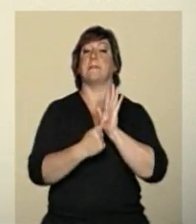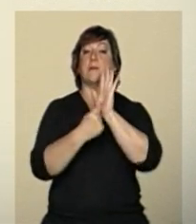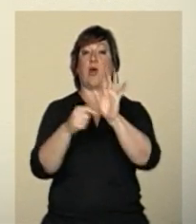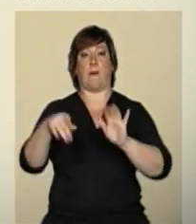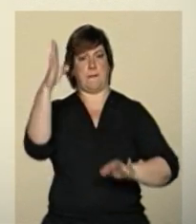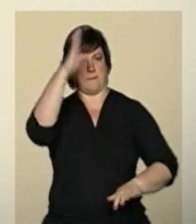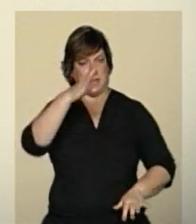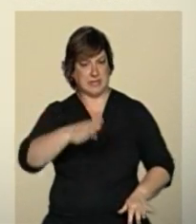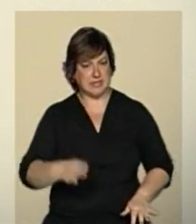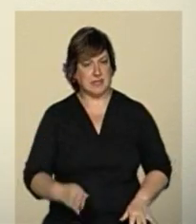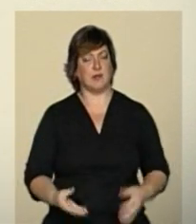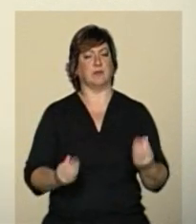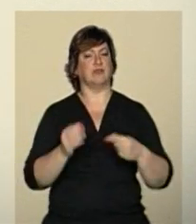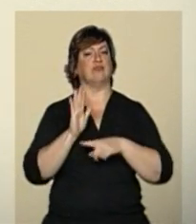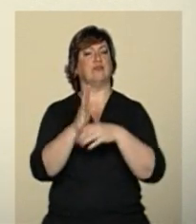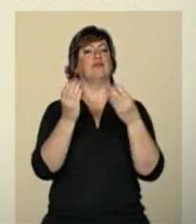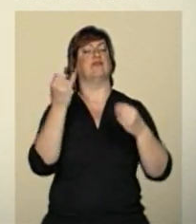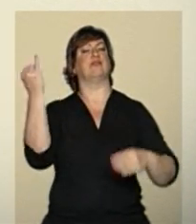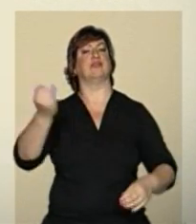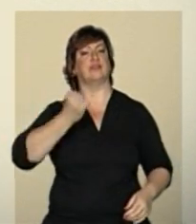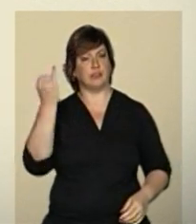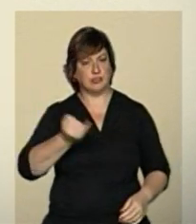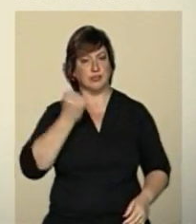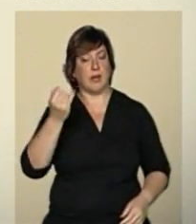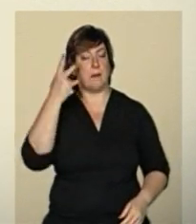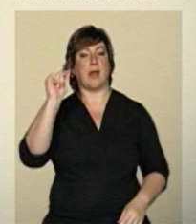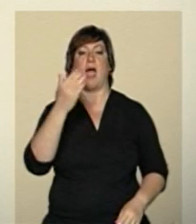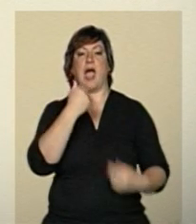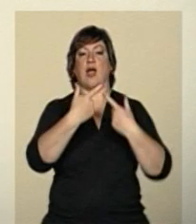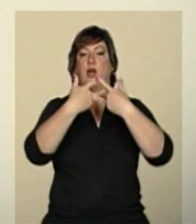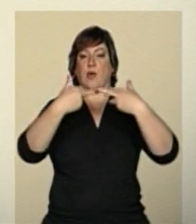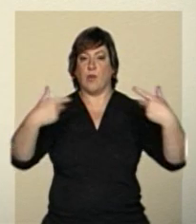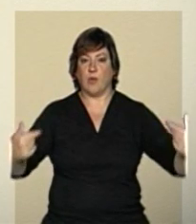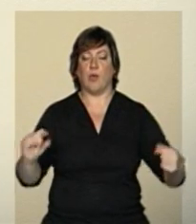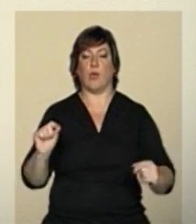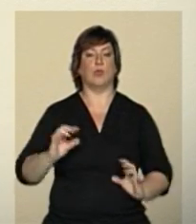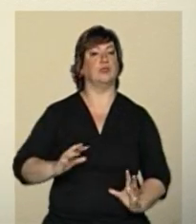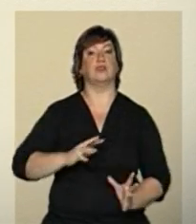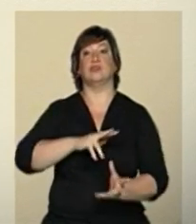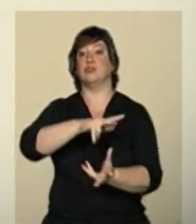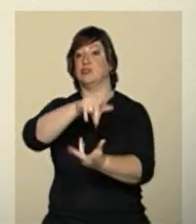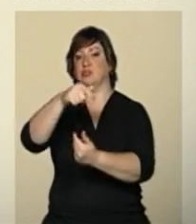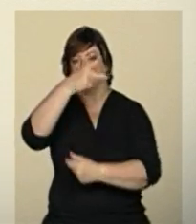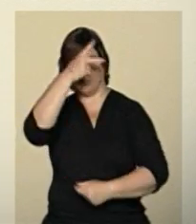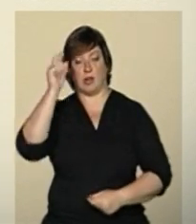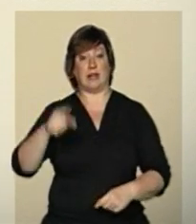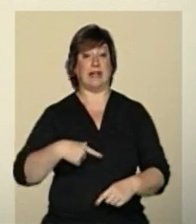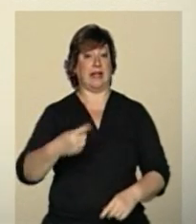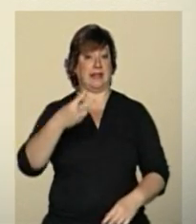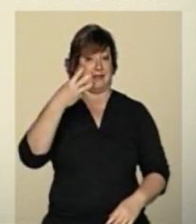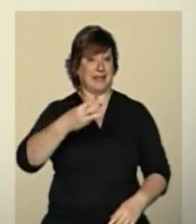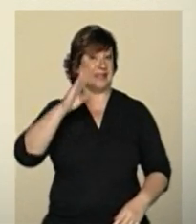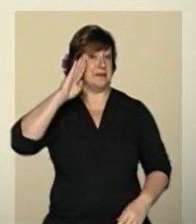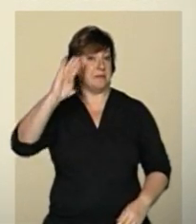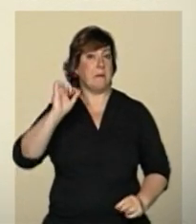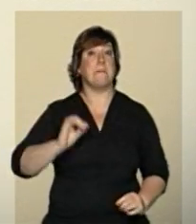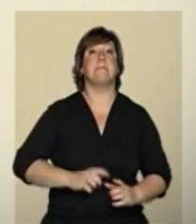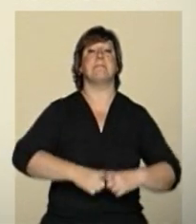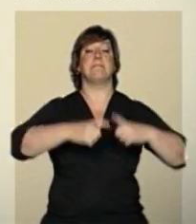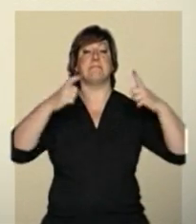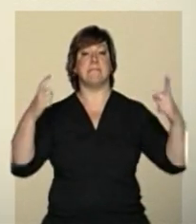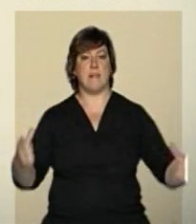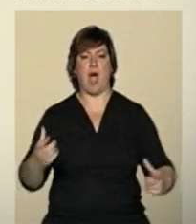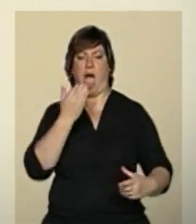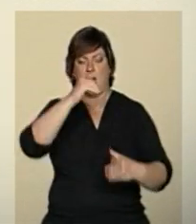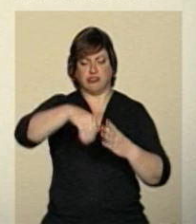dá uma contribuição muito importante para alimentar a humanidade, pois é um dos três maiores produtores de alimento do planeta